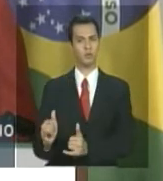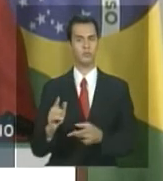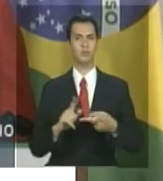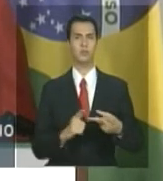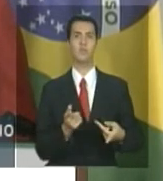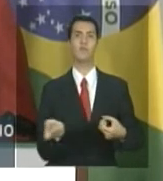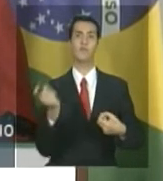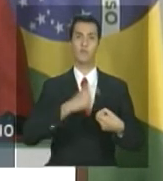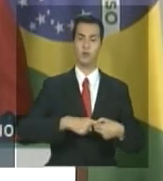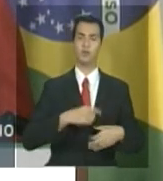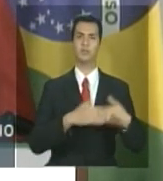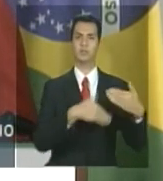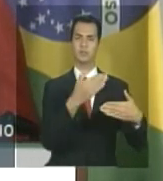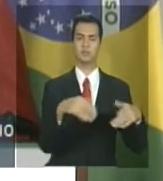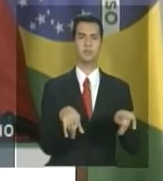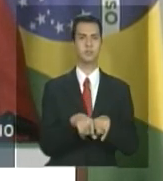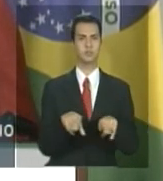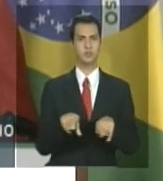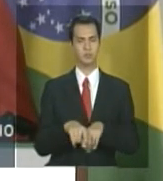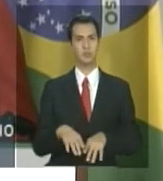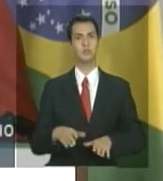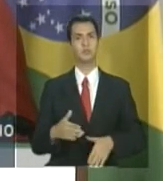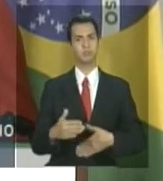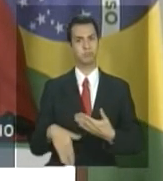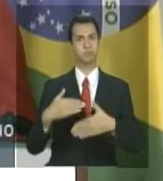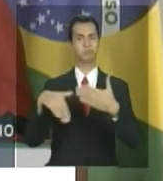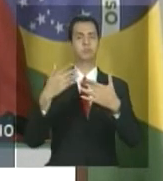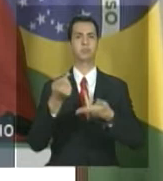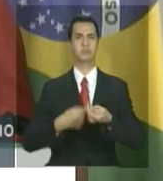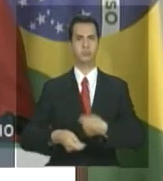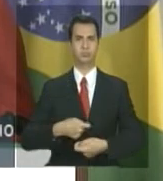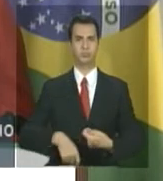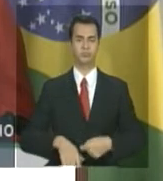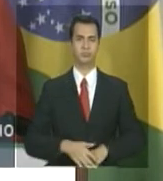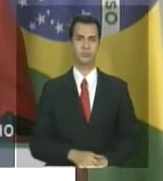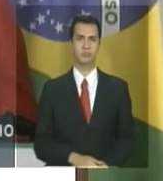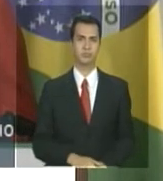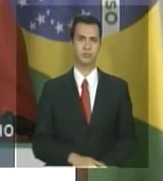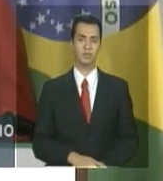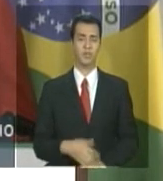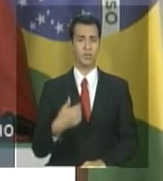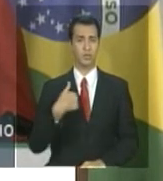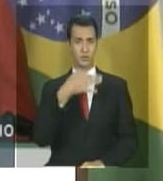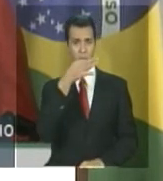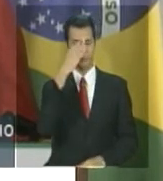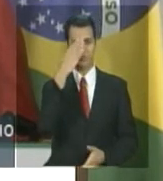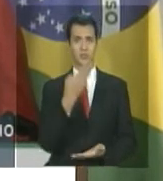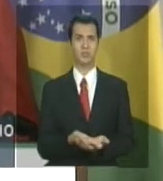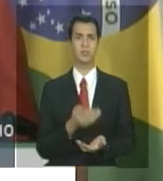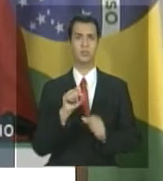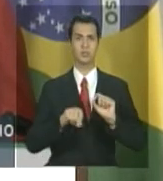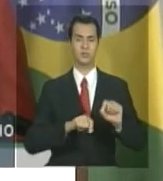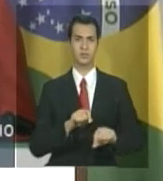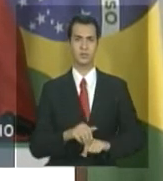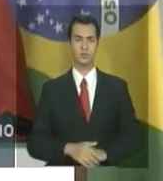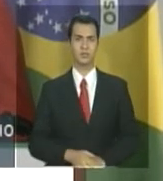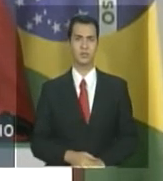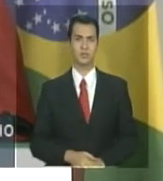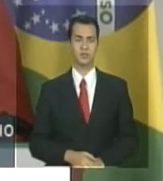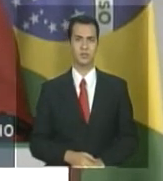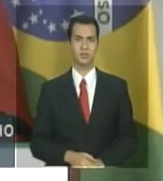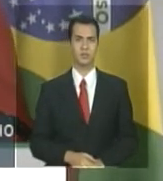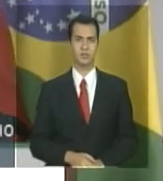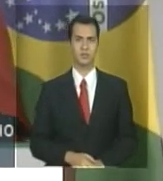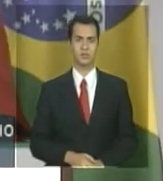e do desenvolvimento econômico. Eu acredito que esse é um dos